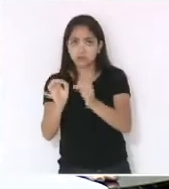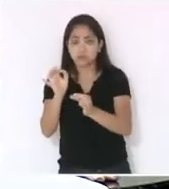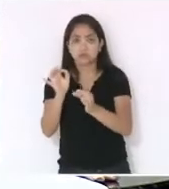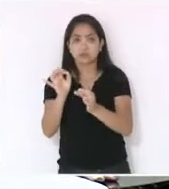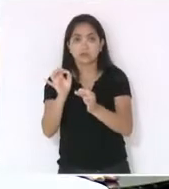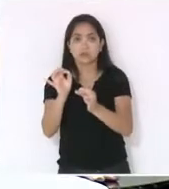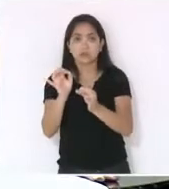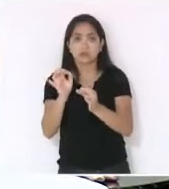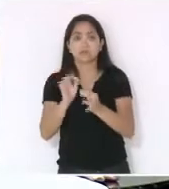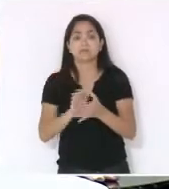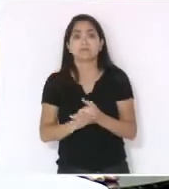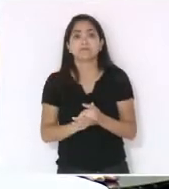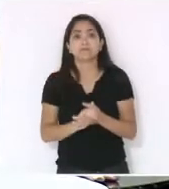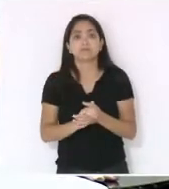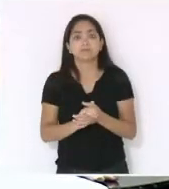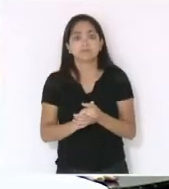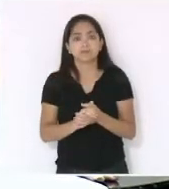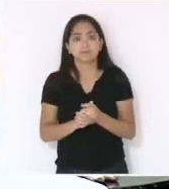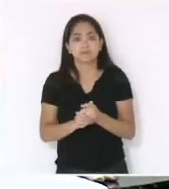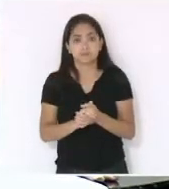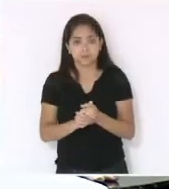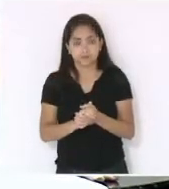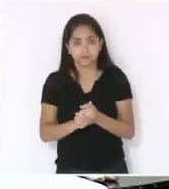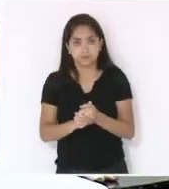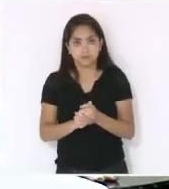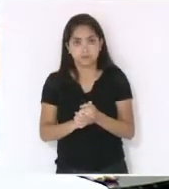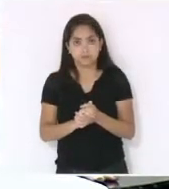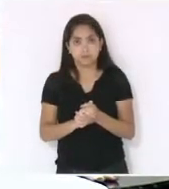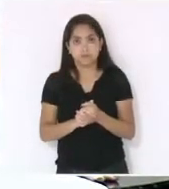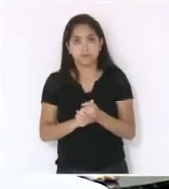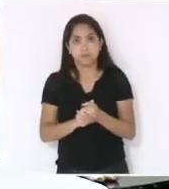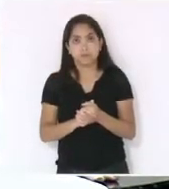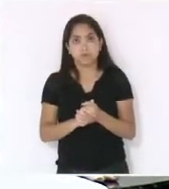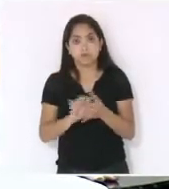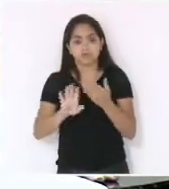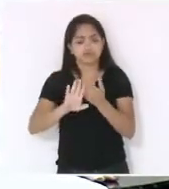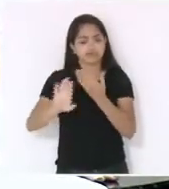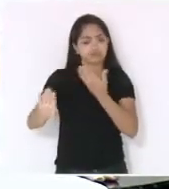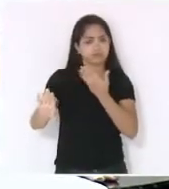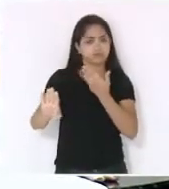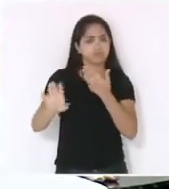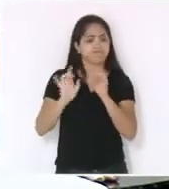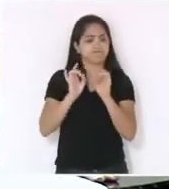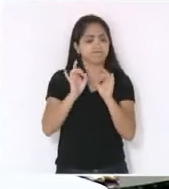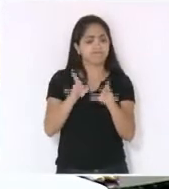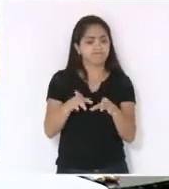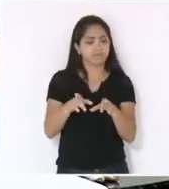desamparam as nossas famílias, viram as costas para nós.